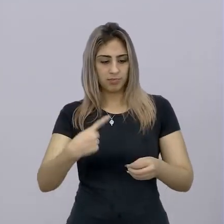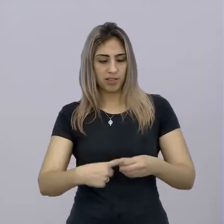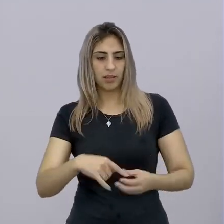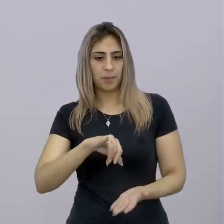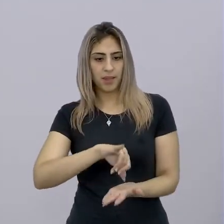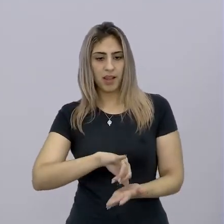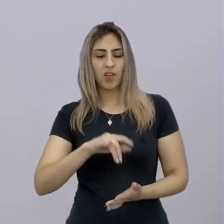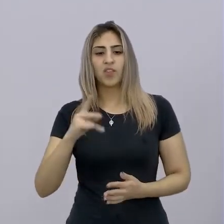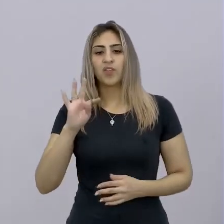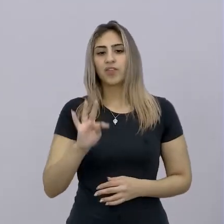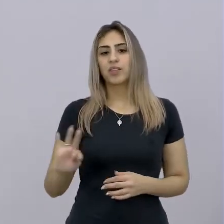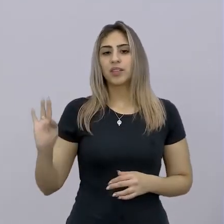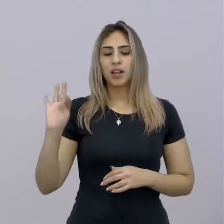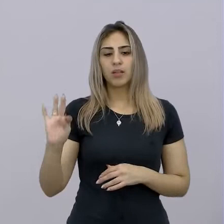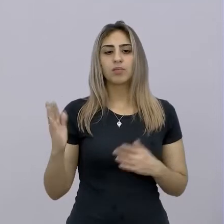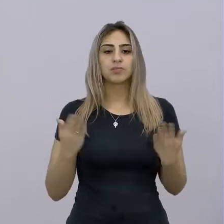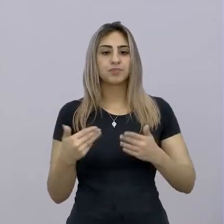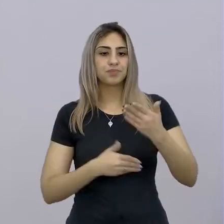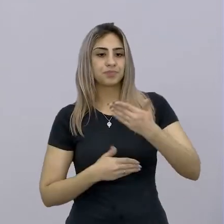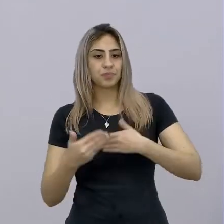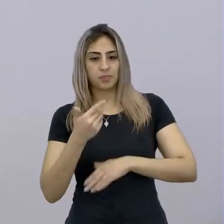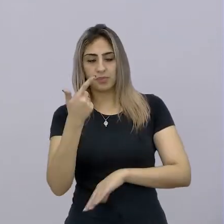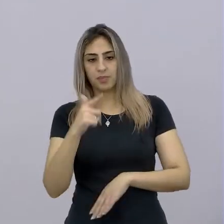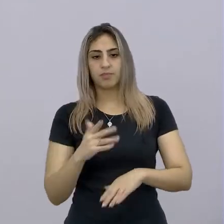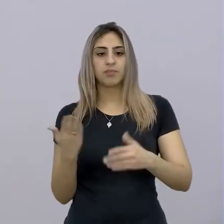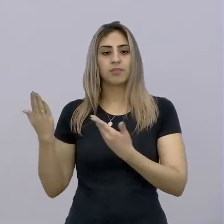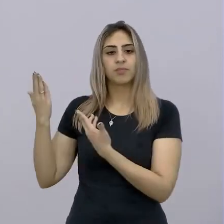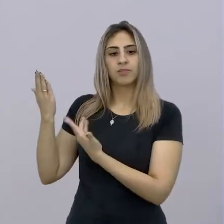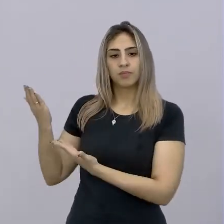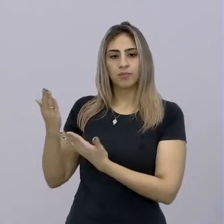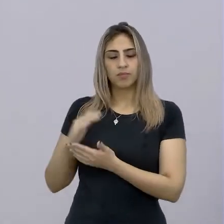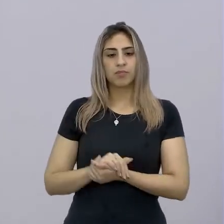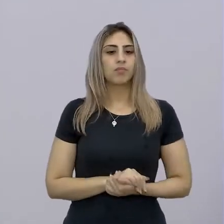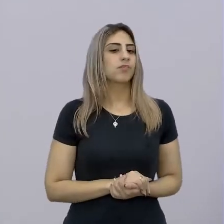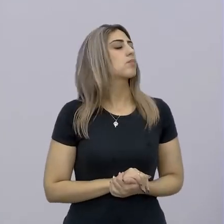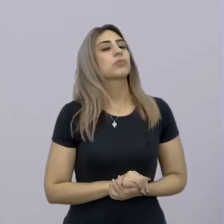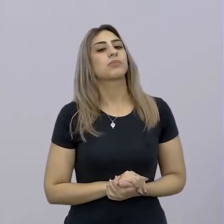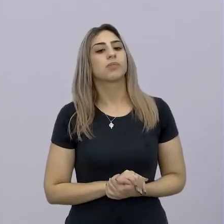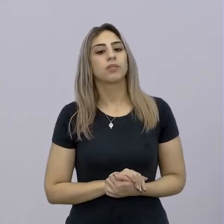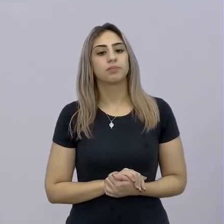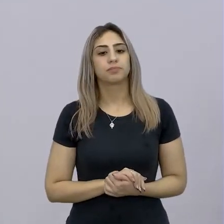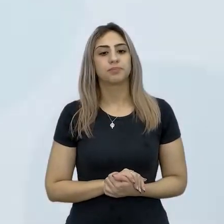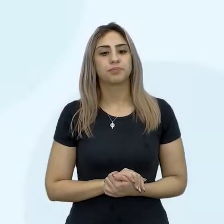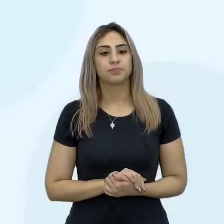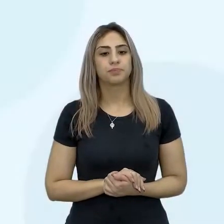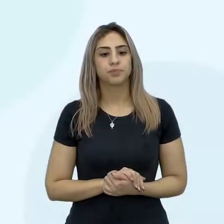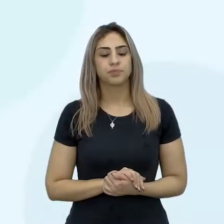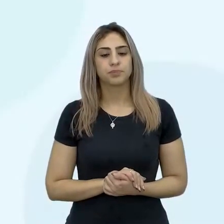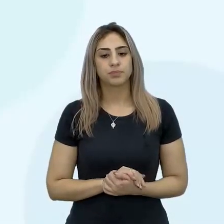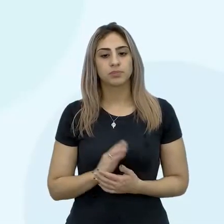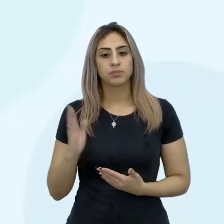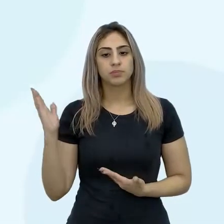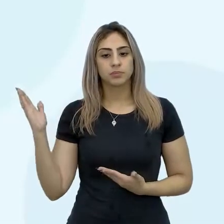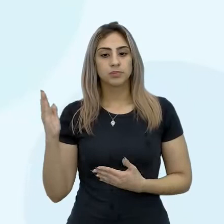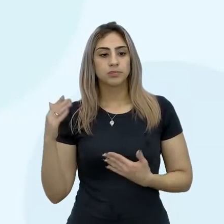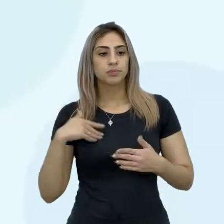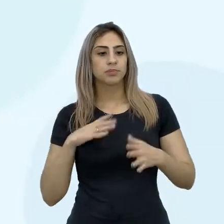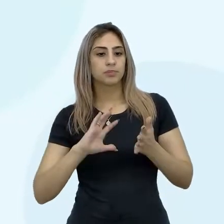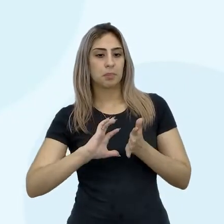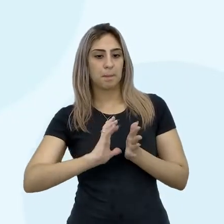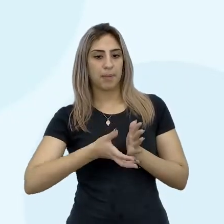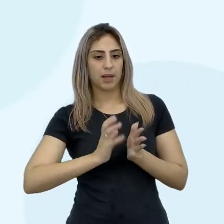federal. Então, pessoal, vou passar aí mais um slide para vocês darem uma olhada. a questão dos